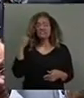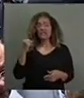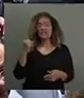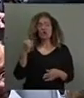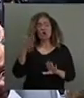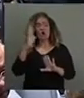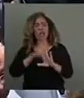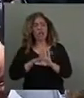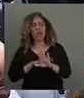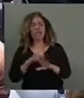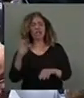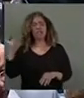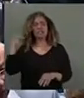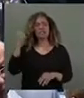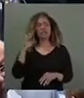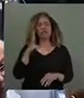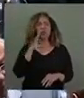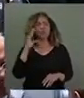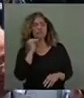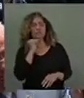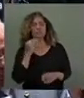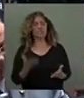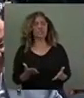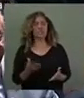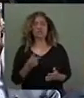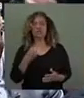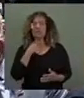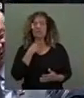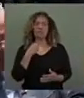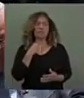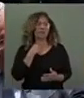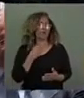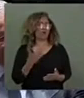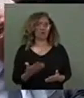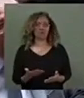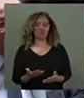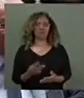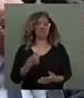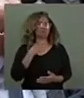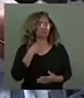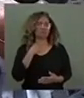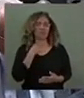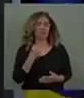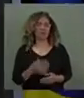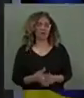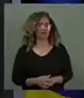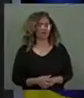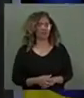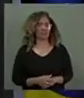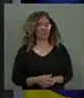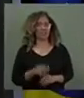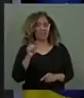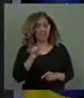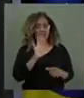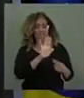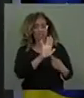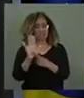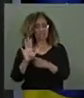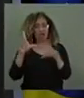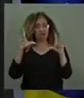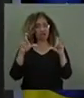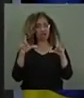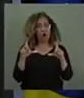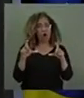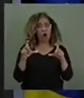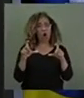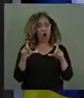Leila, senador Isauci, isso não pode. Isso não pode. Essa foto aqui, senador Girão.